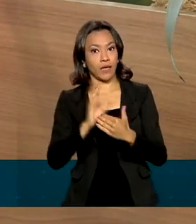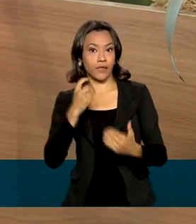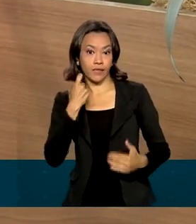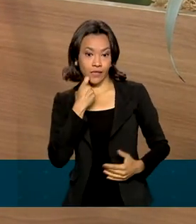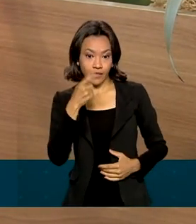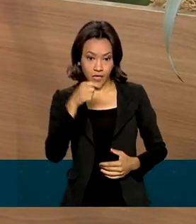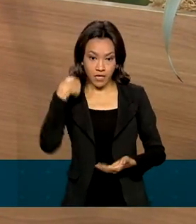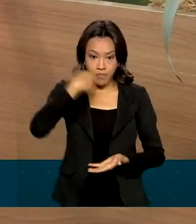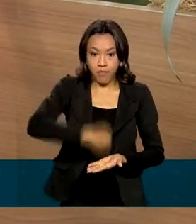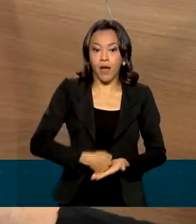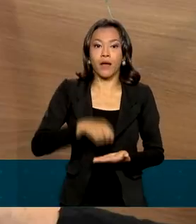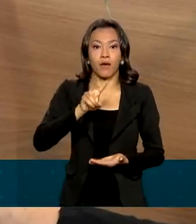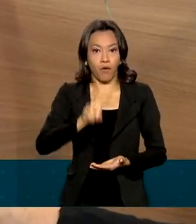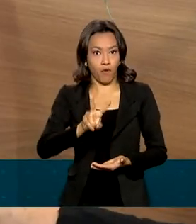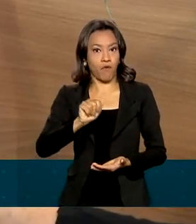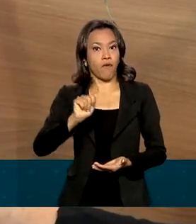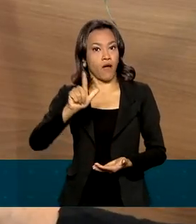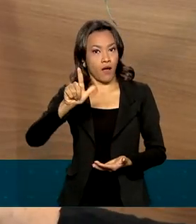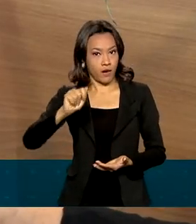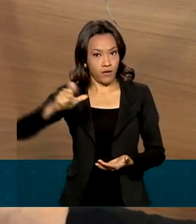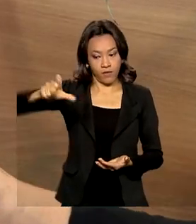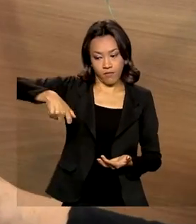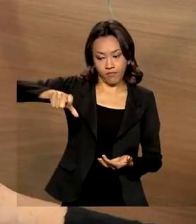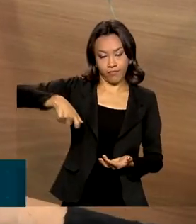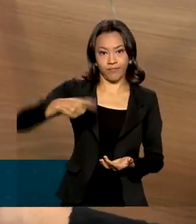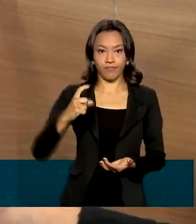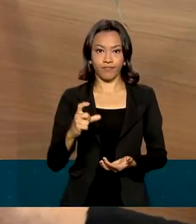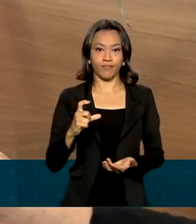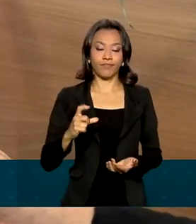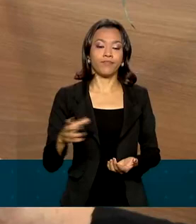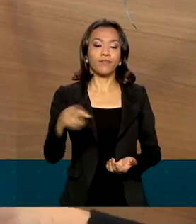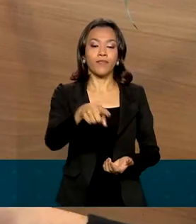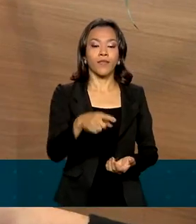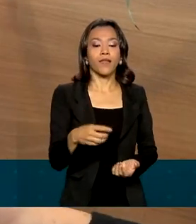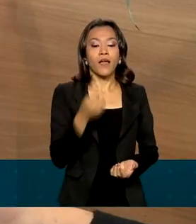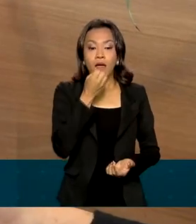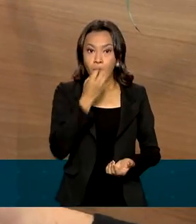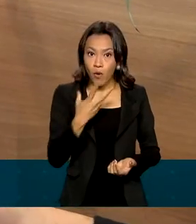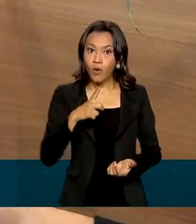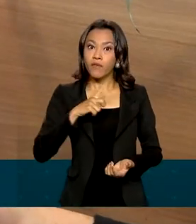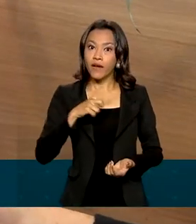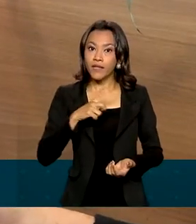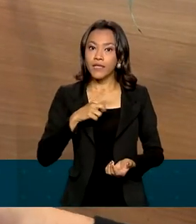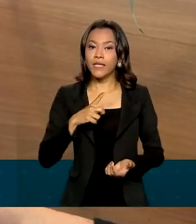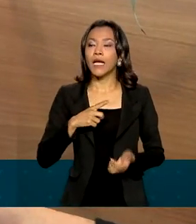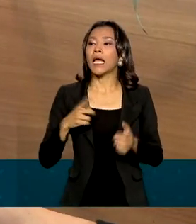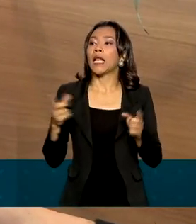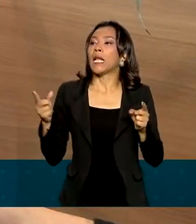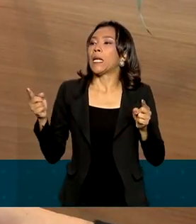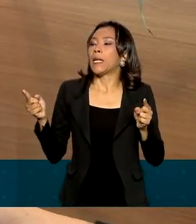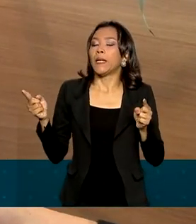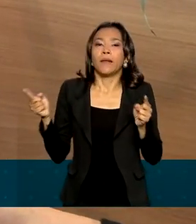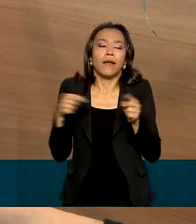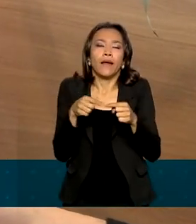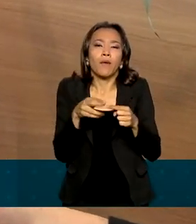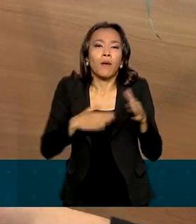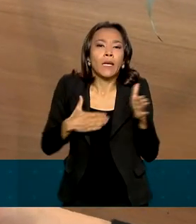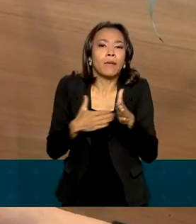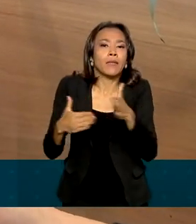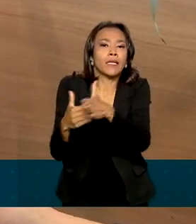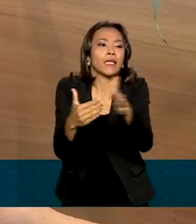com o cartão alimentação. A gente vai ter mais opções, não vai ser restrito aquele número de restaurantes que aceitam o ticket.